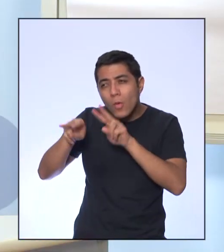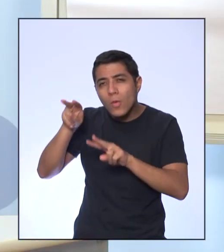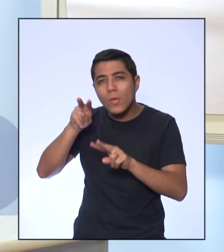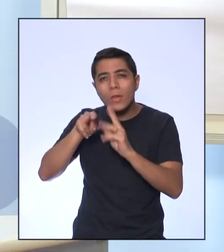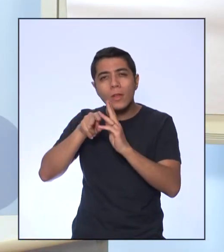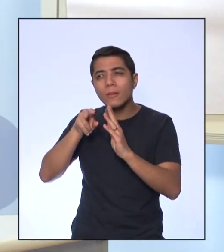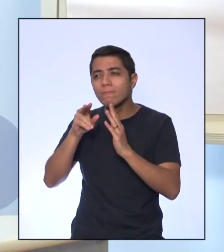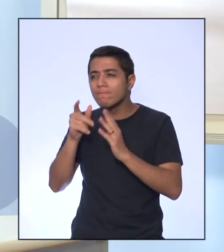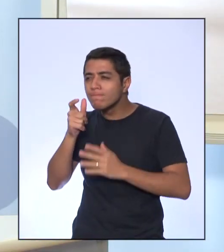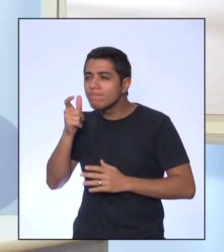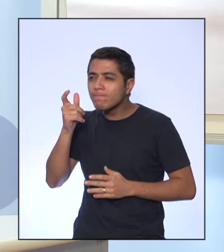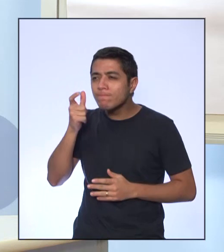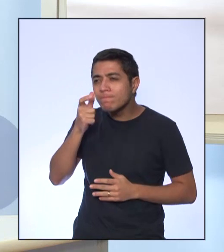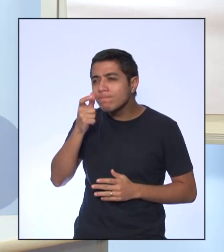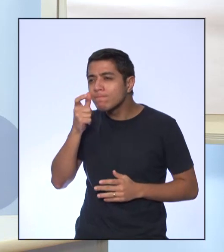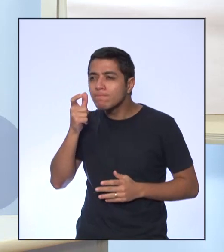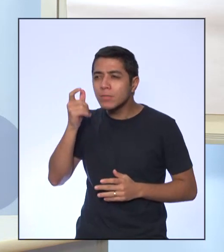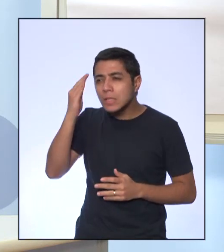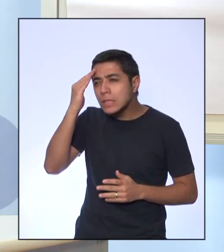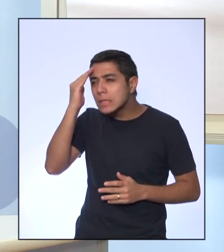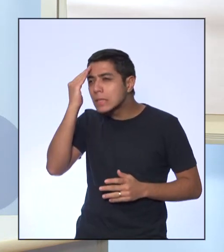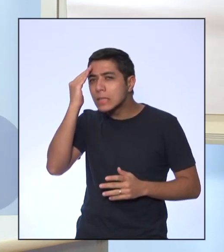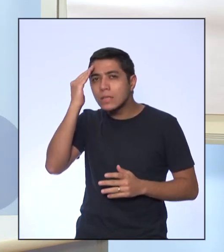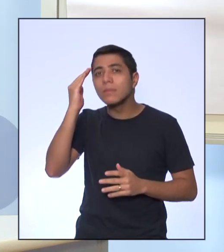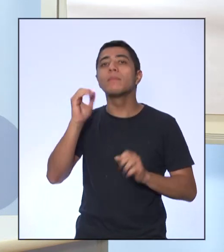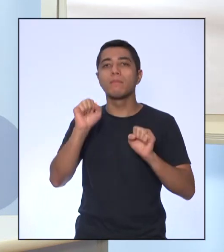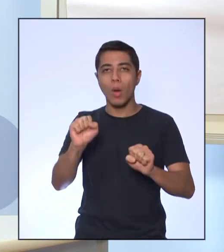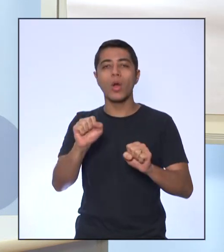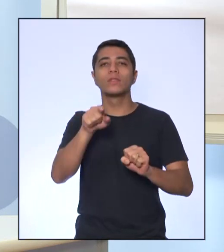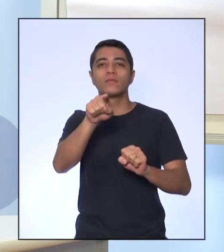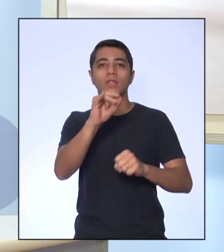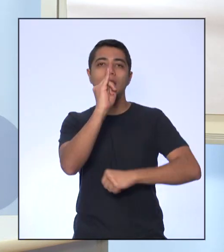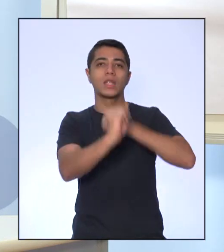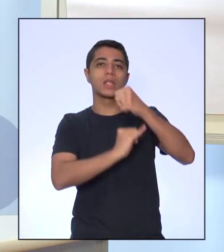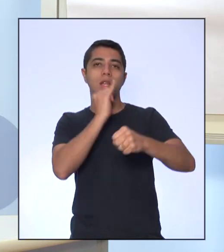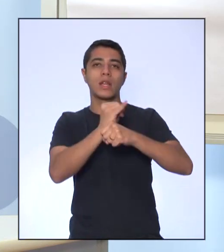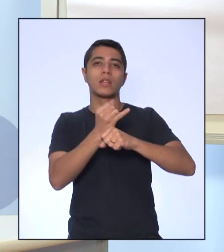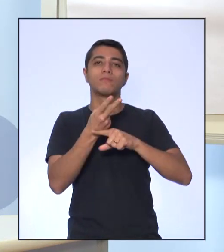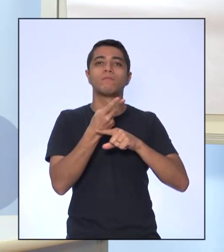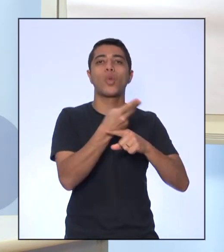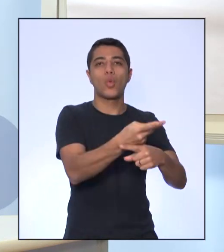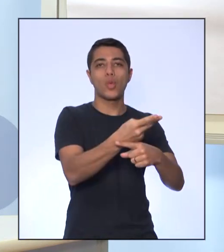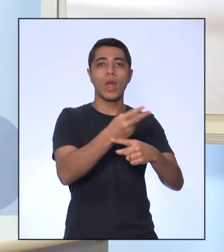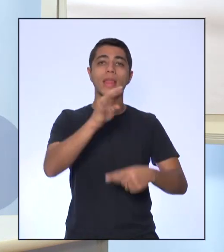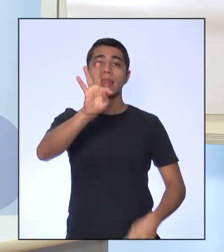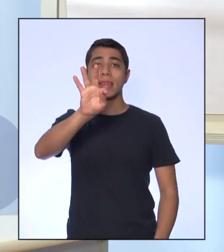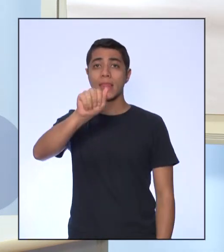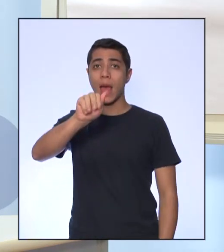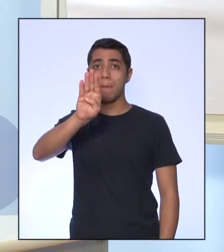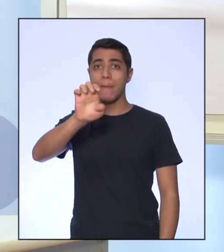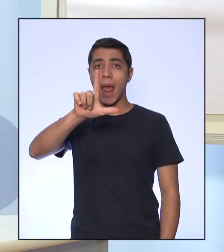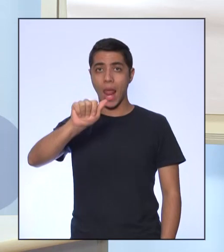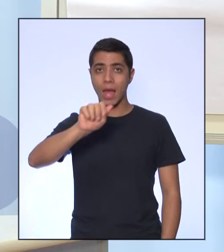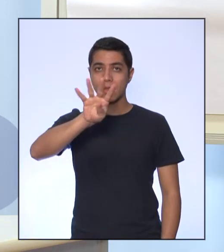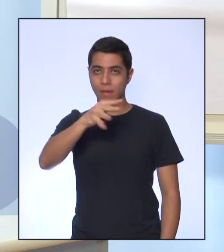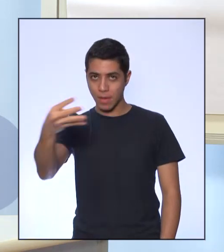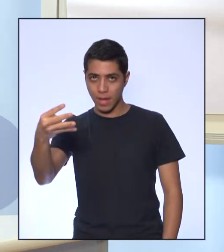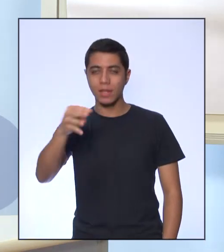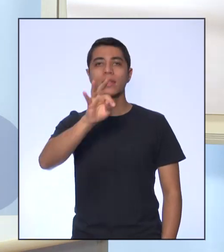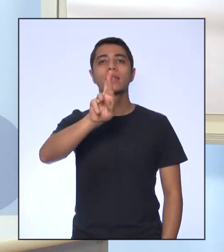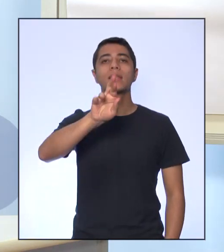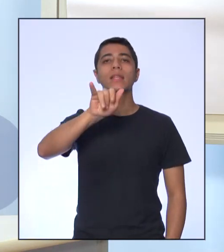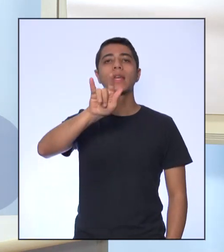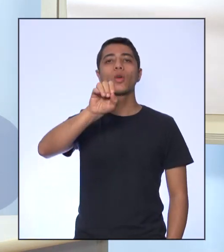facilmente na internet só colocar a tabela trigonométrica vocês conseguem localizar toda essa tabela e ela vai ser o